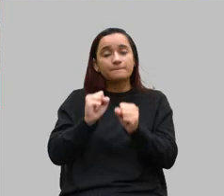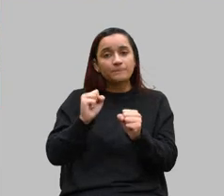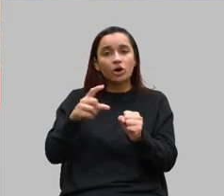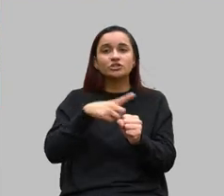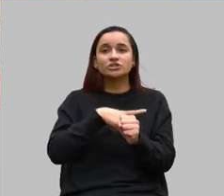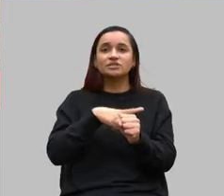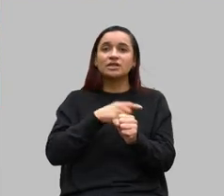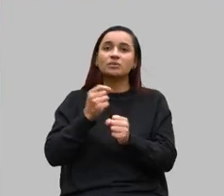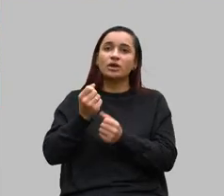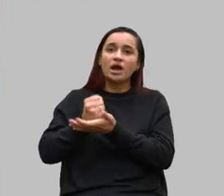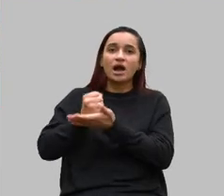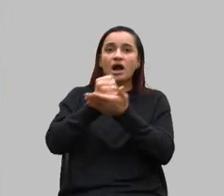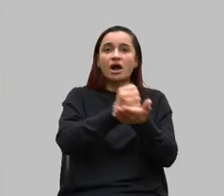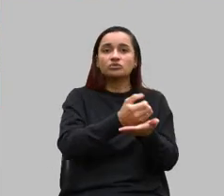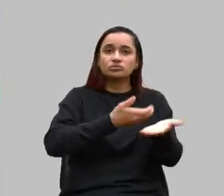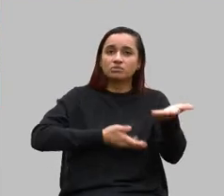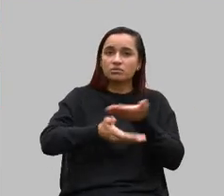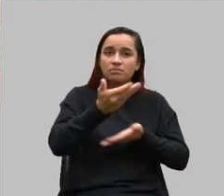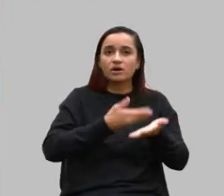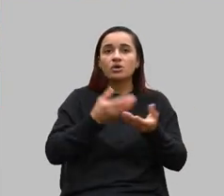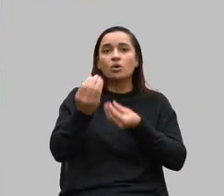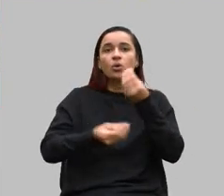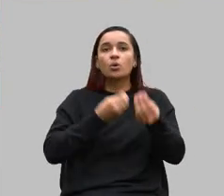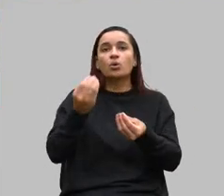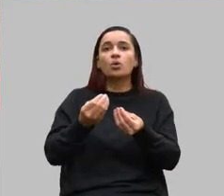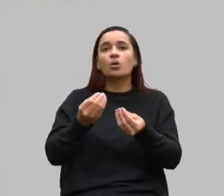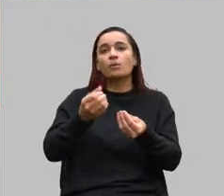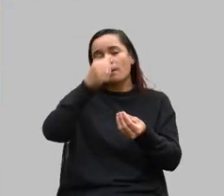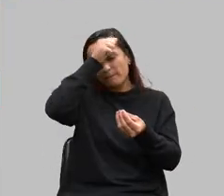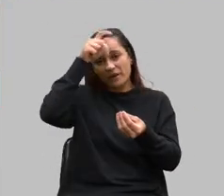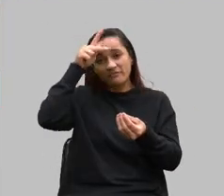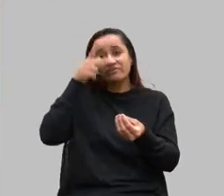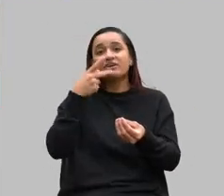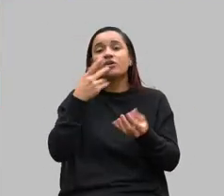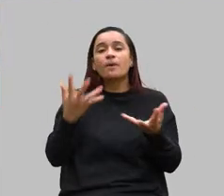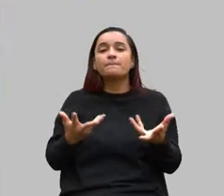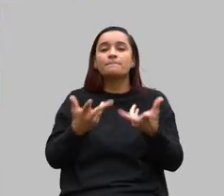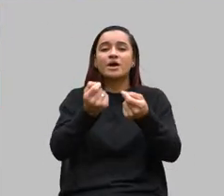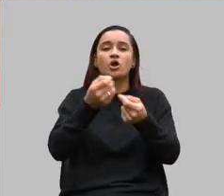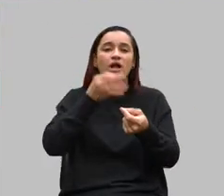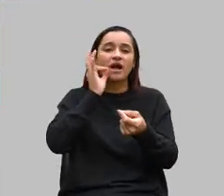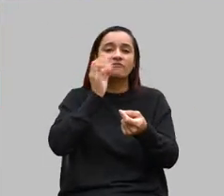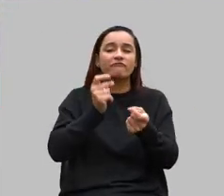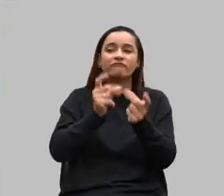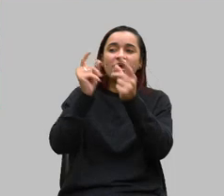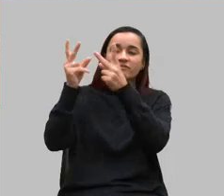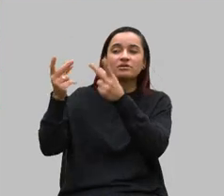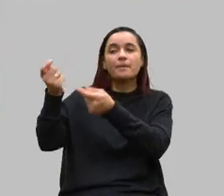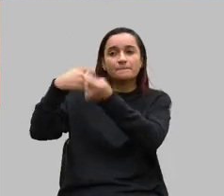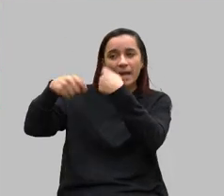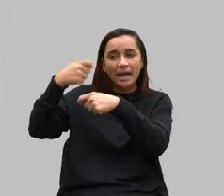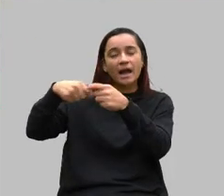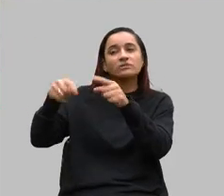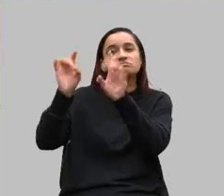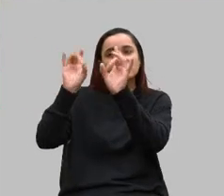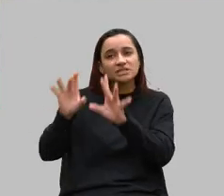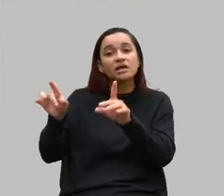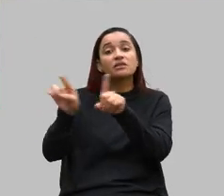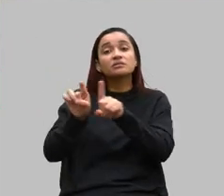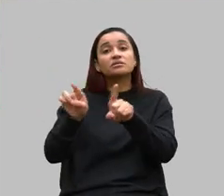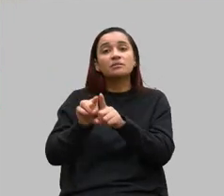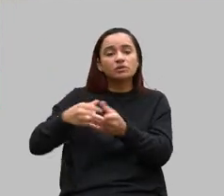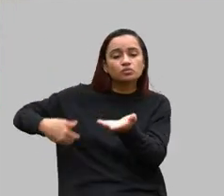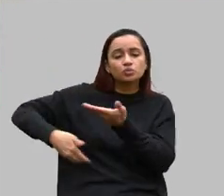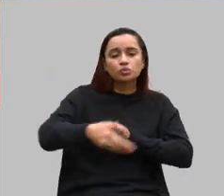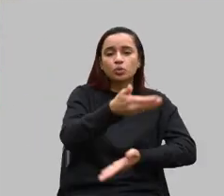ajudar muito no Trato como o prefeito falou da descida do café para mercados especiais a subida do adubo químico e retirando esse tipo